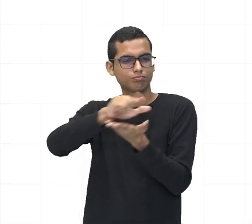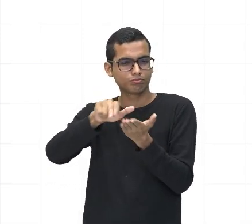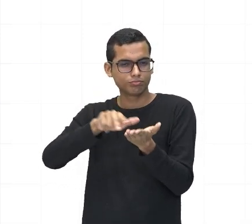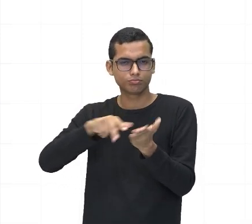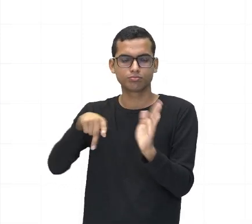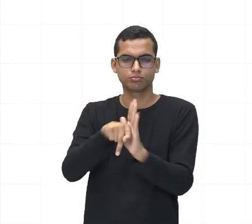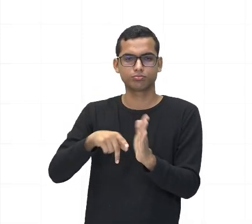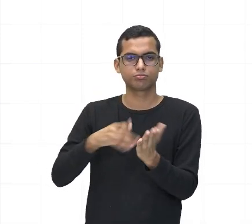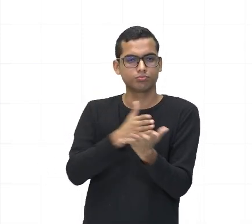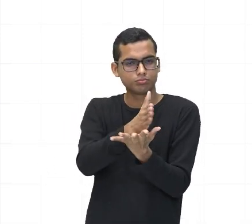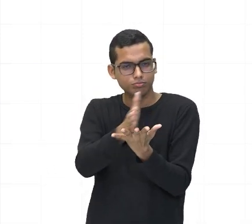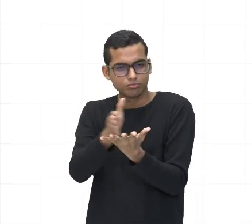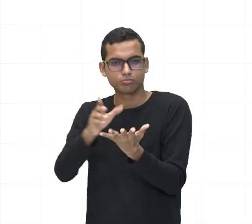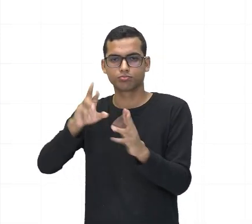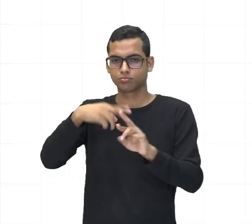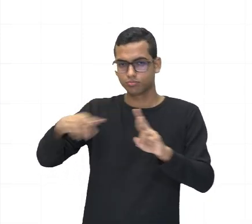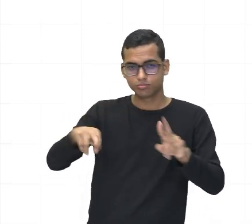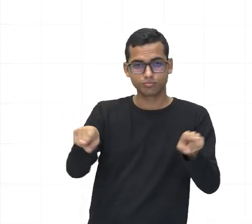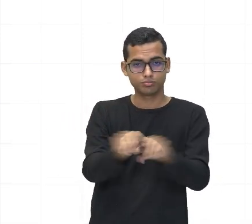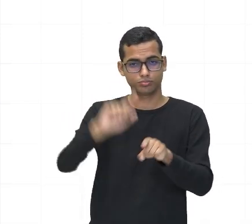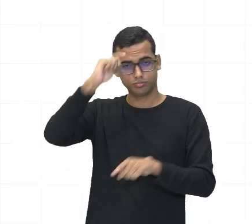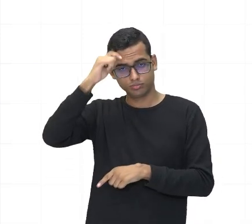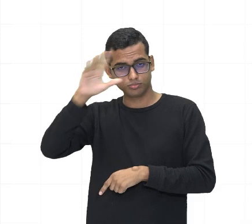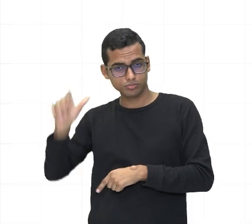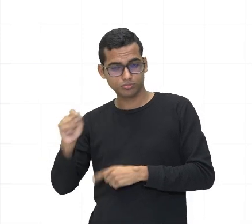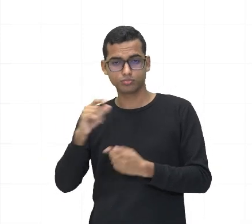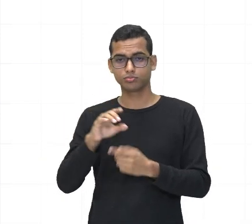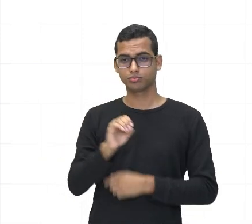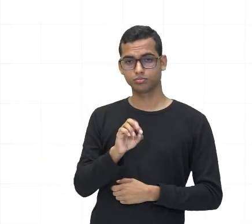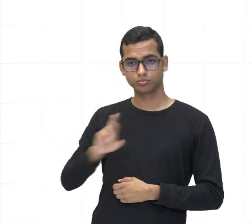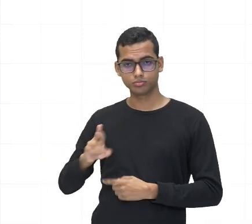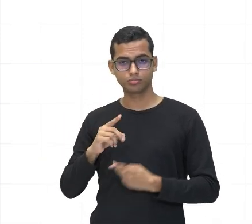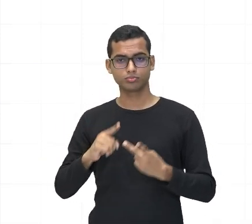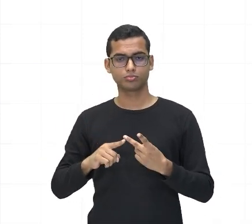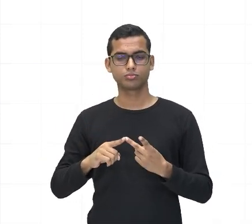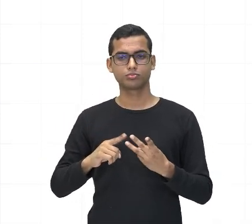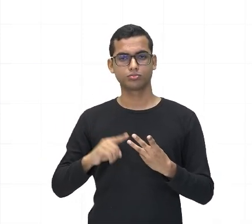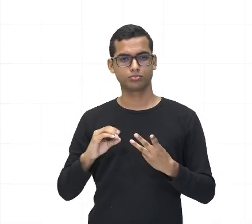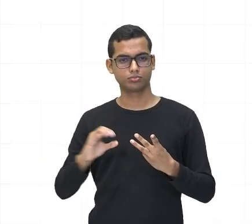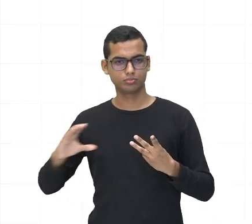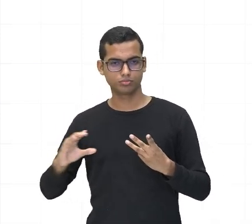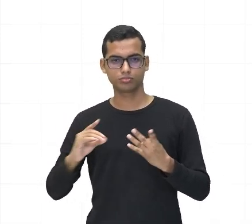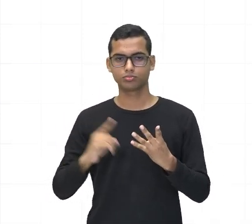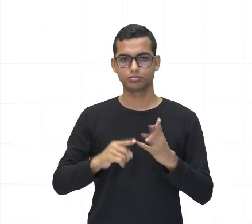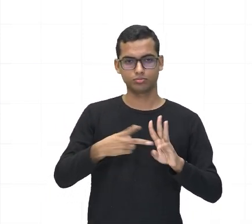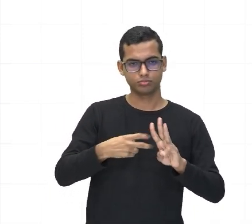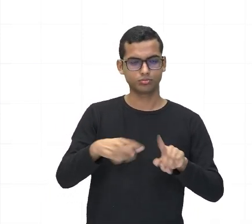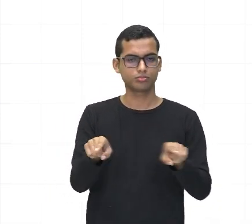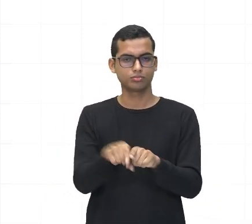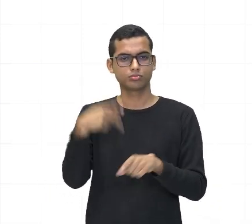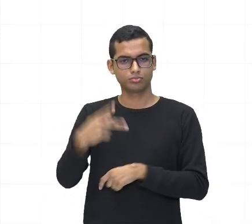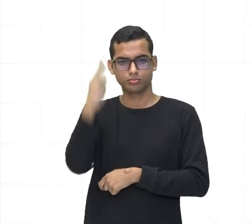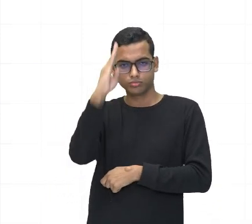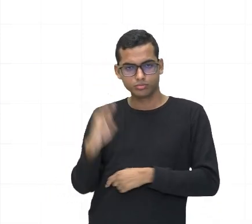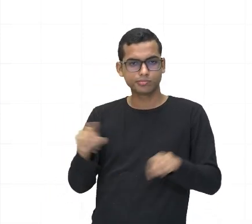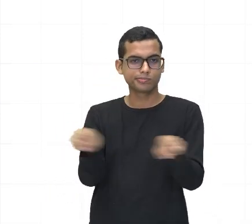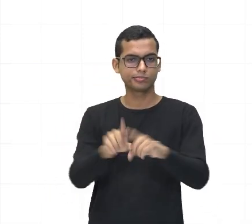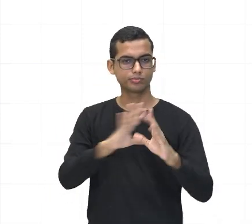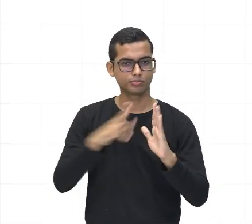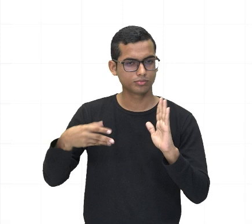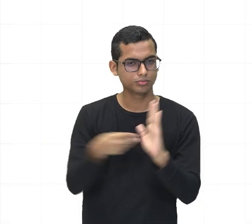matrizes religiosas, africana, orientais, ocidentais, indígenas,